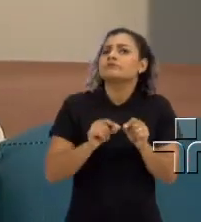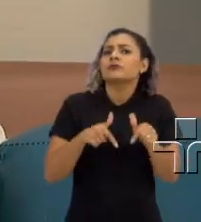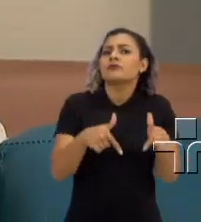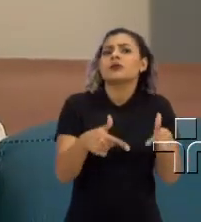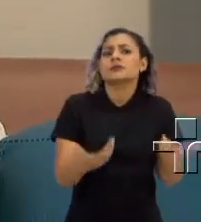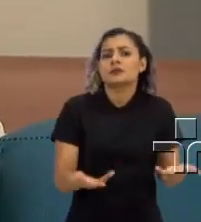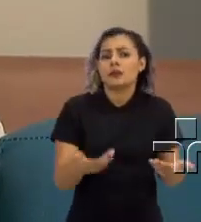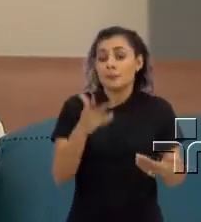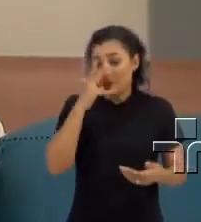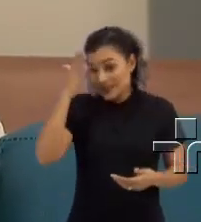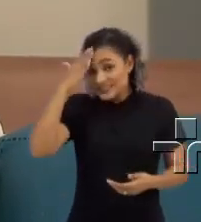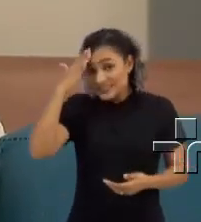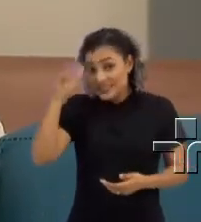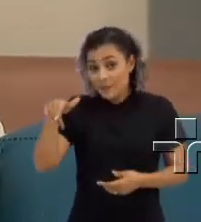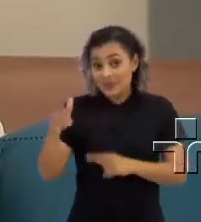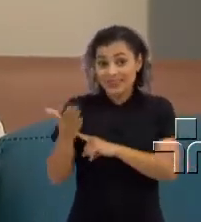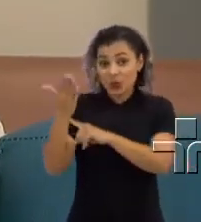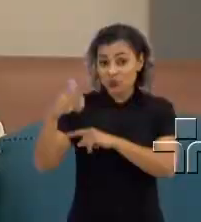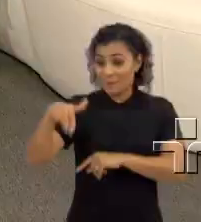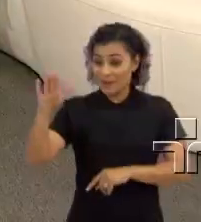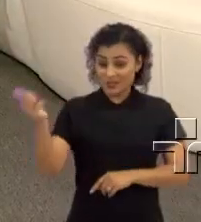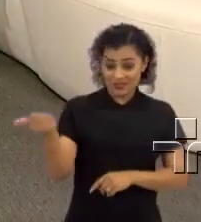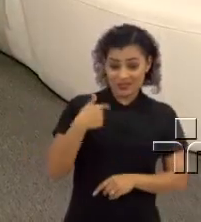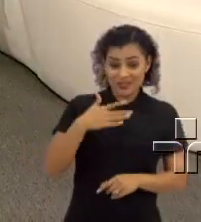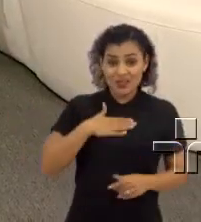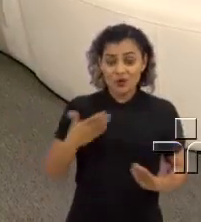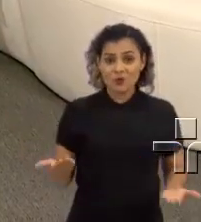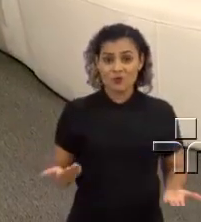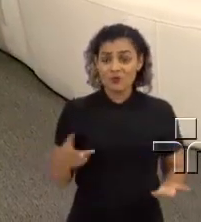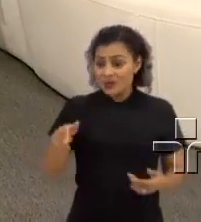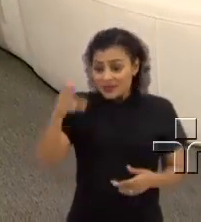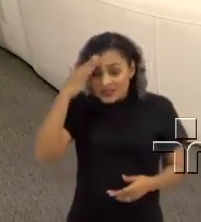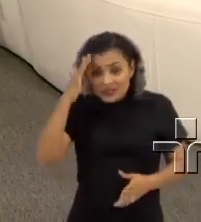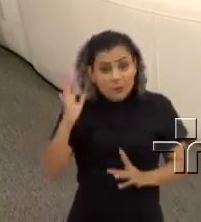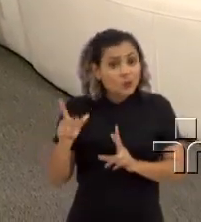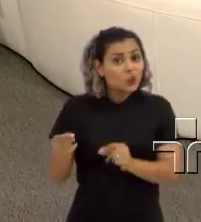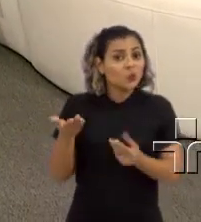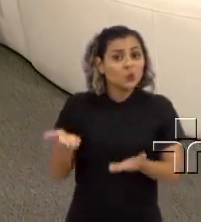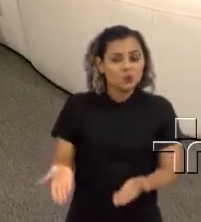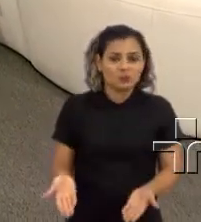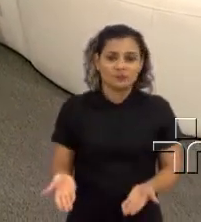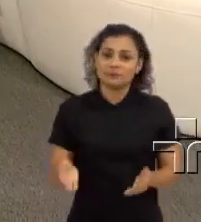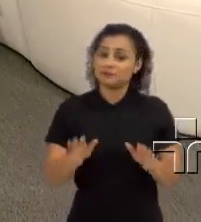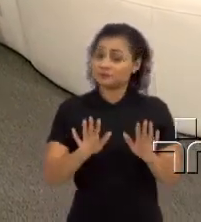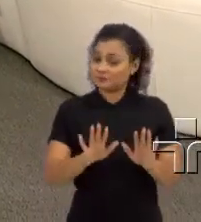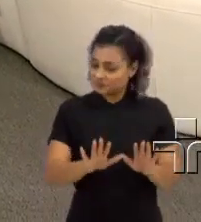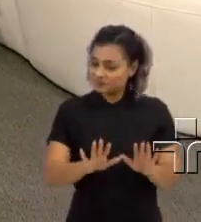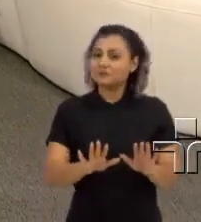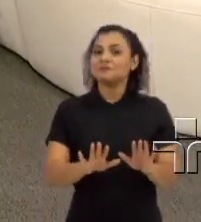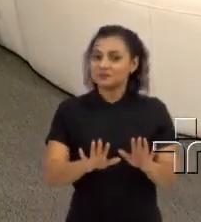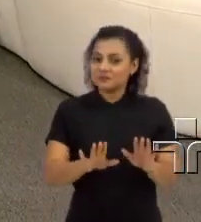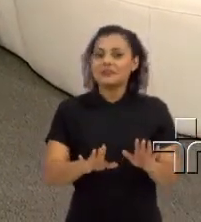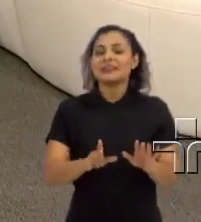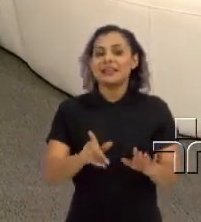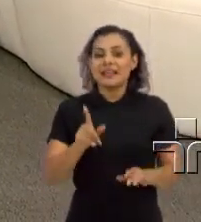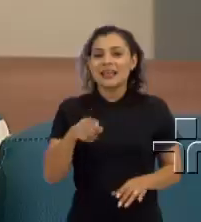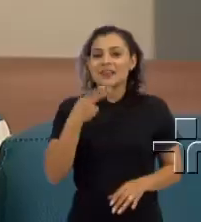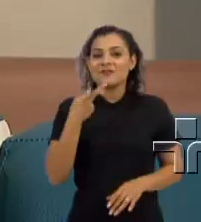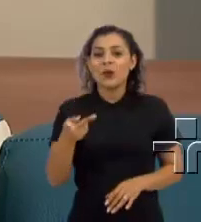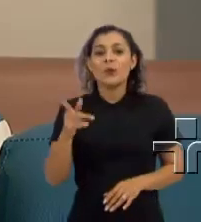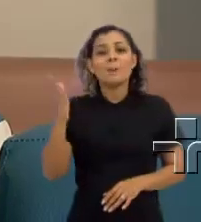ele entende mais de tecnologia do que eu, ele já acessou tudo, ele já sabe tudo. A parte, ele fala